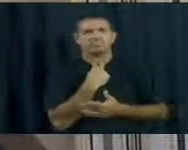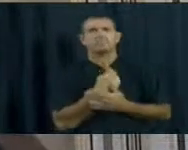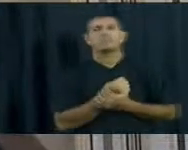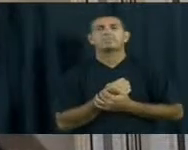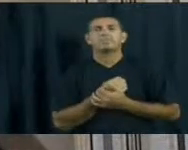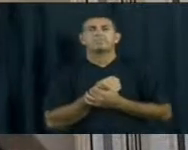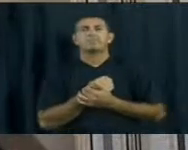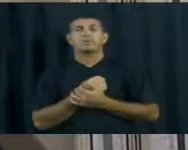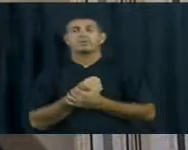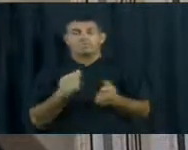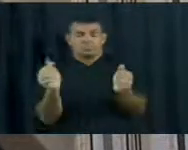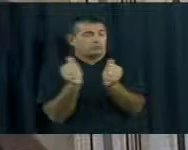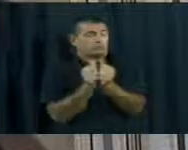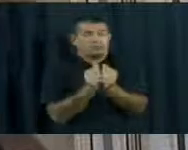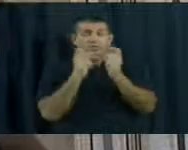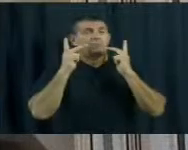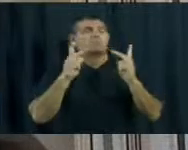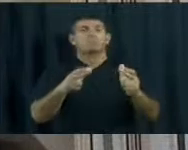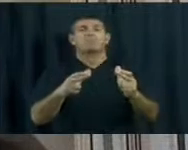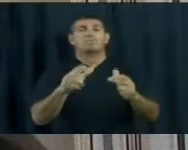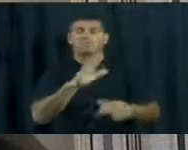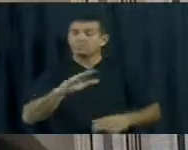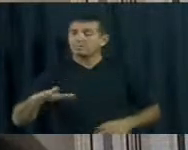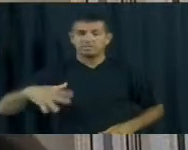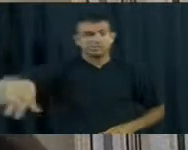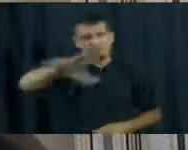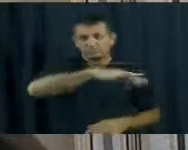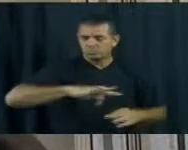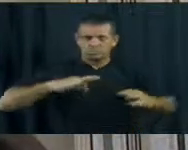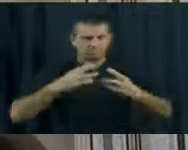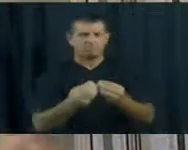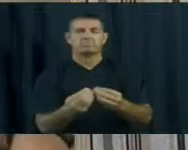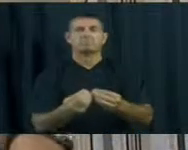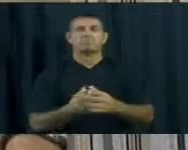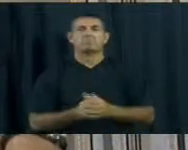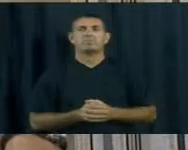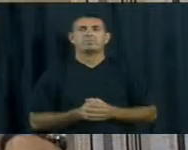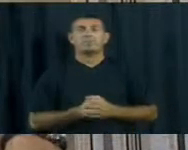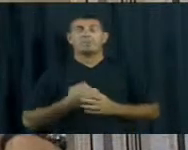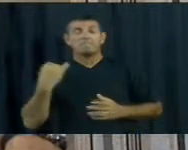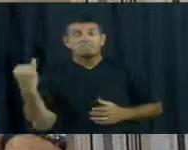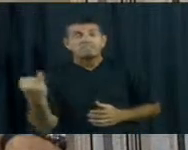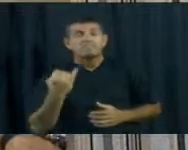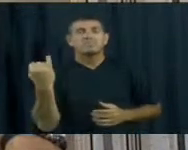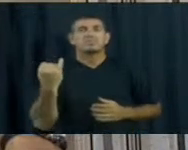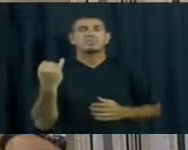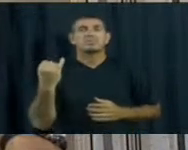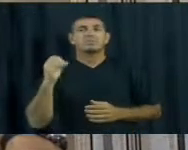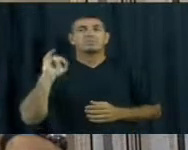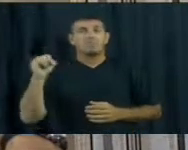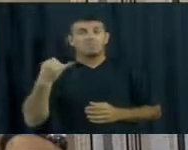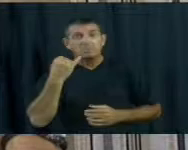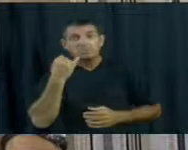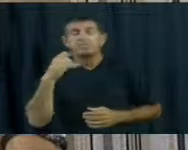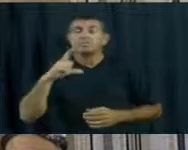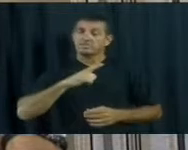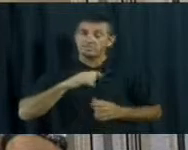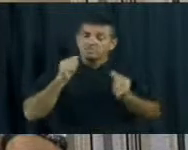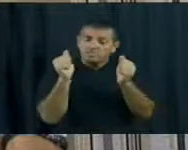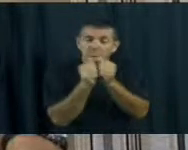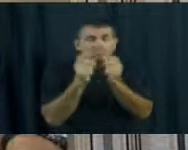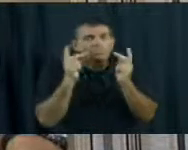gente quer priorizar as crianças do nosso município, para que elas tenham oportunidade. E eu sempre